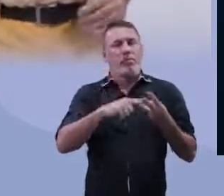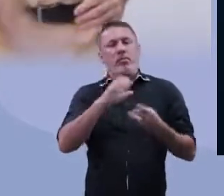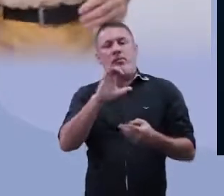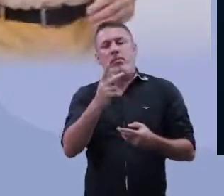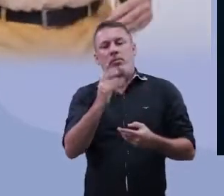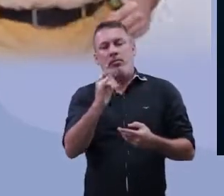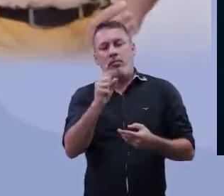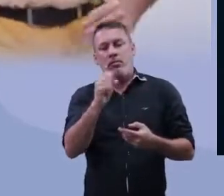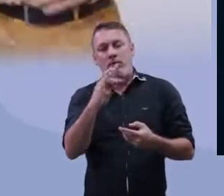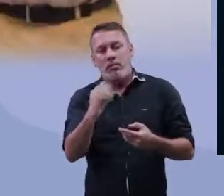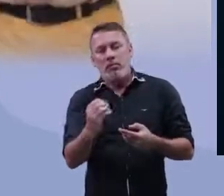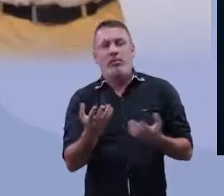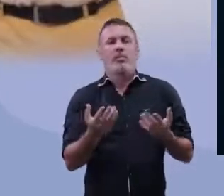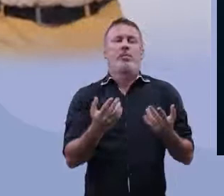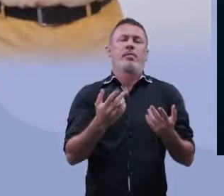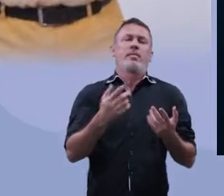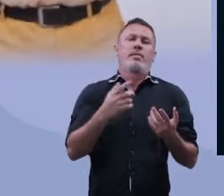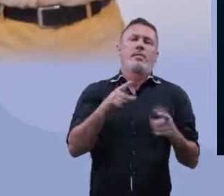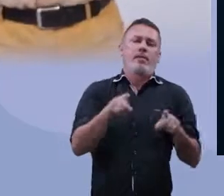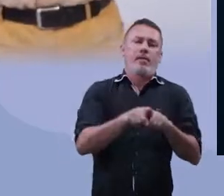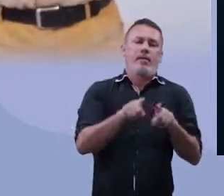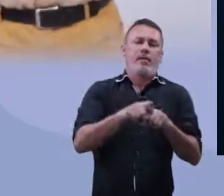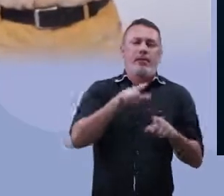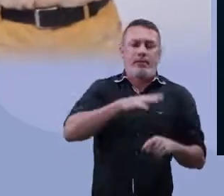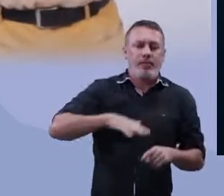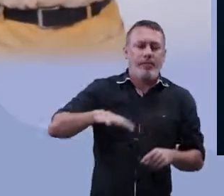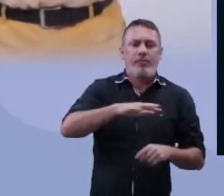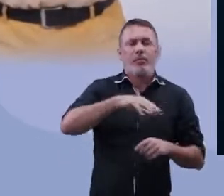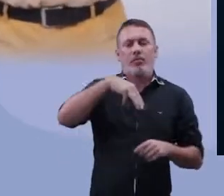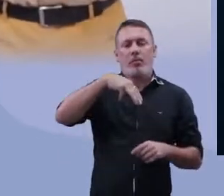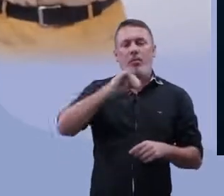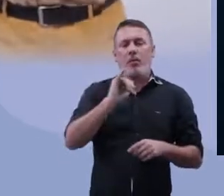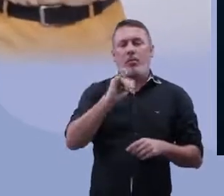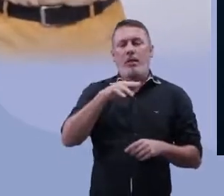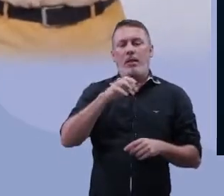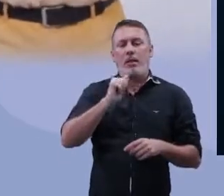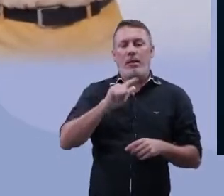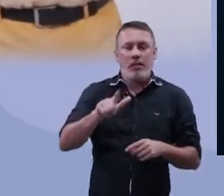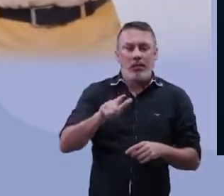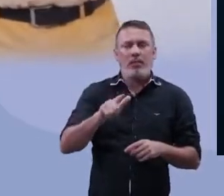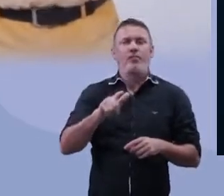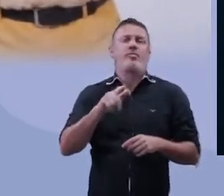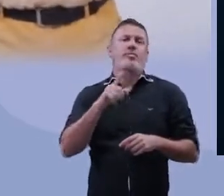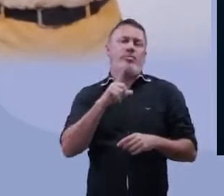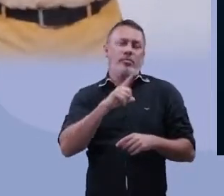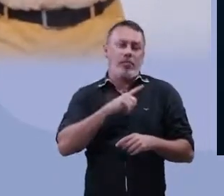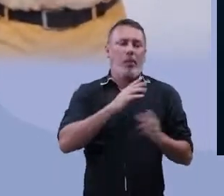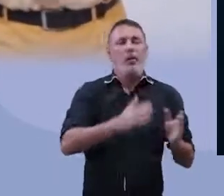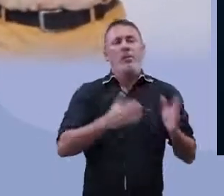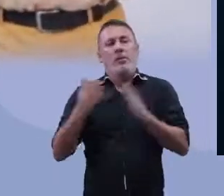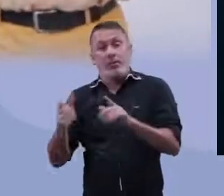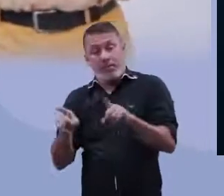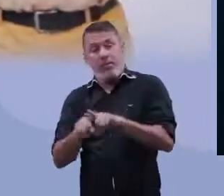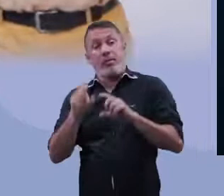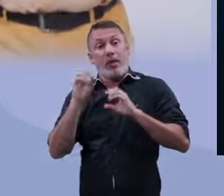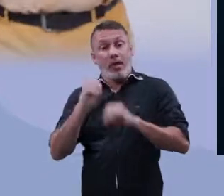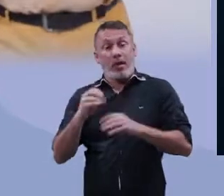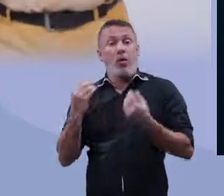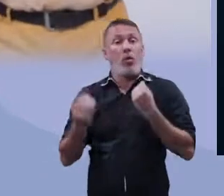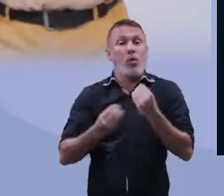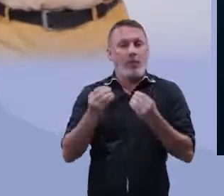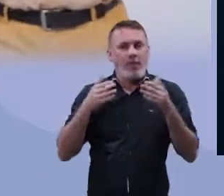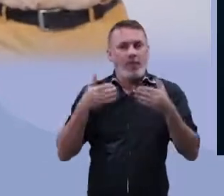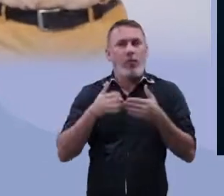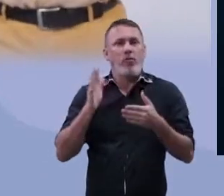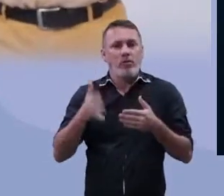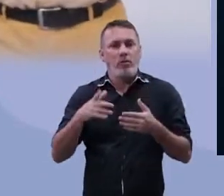xisto, falamos da questão dos minerais radioativos. Tivemos logo depois a nossa aulinha